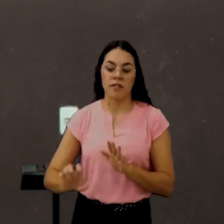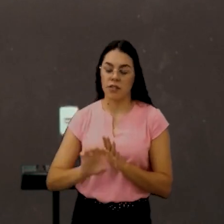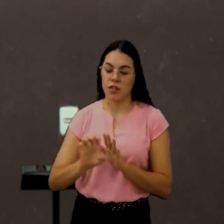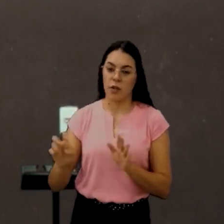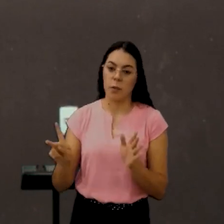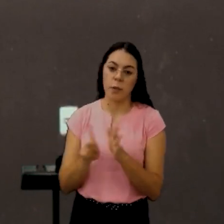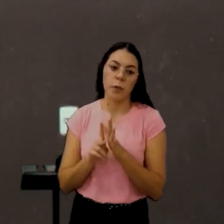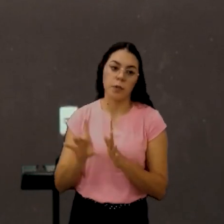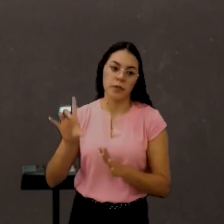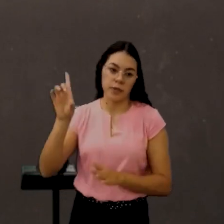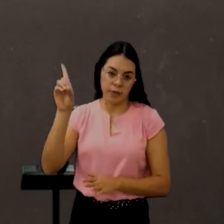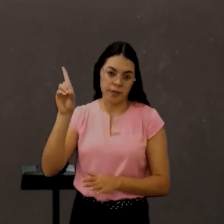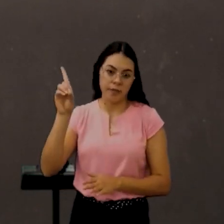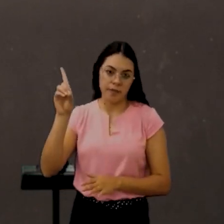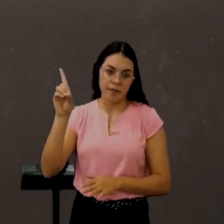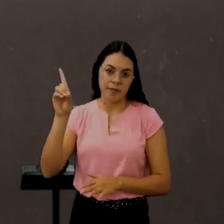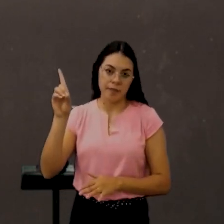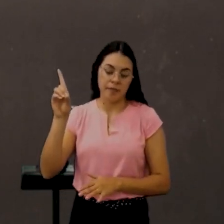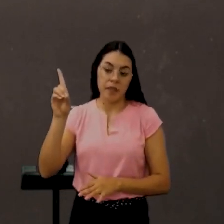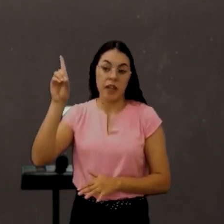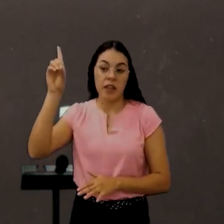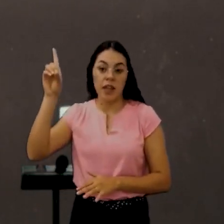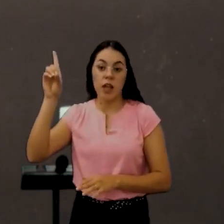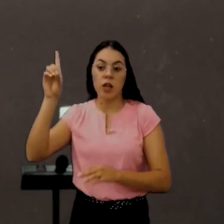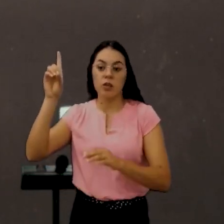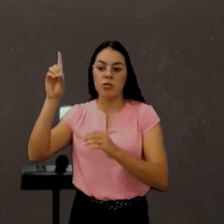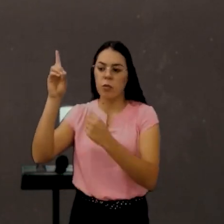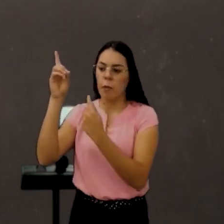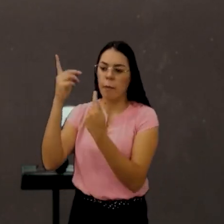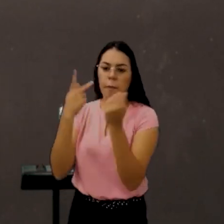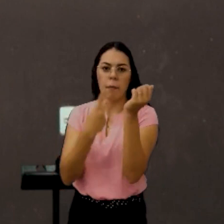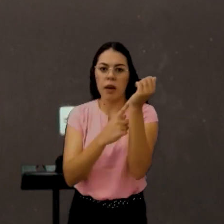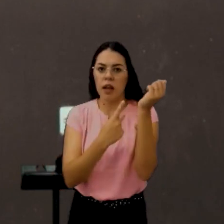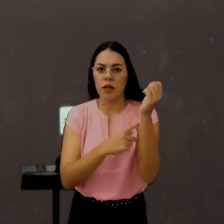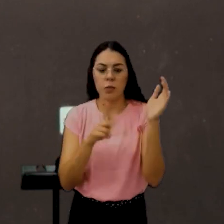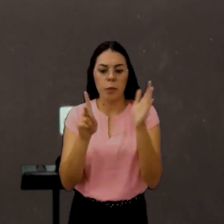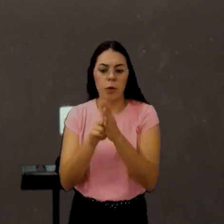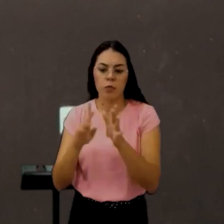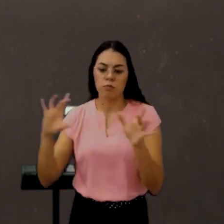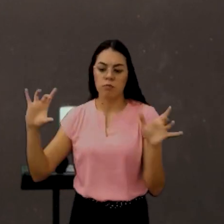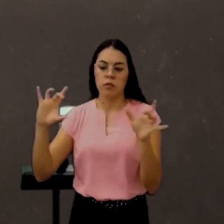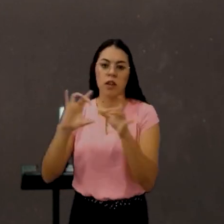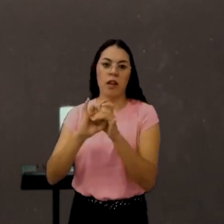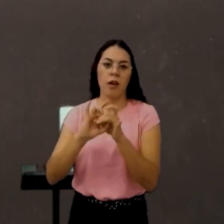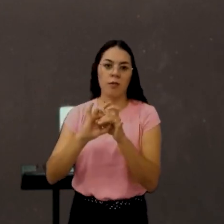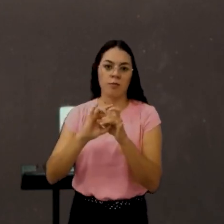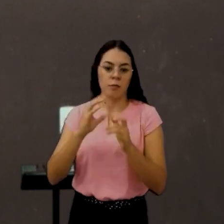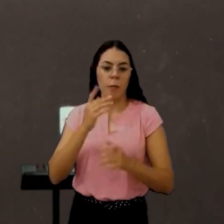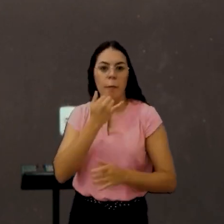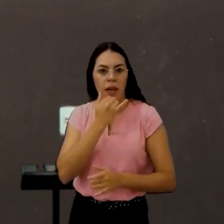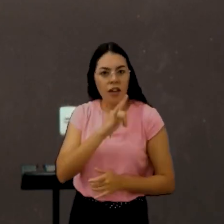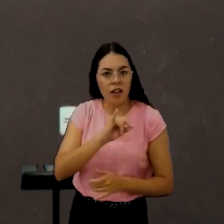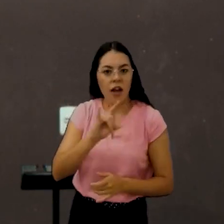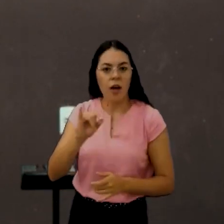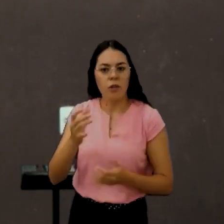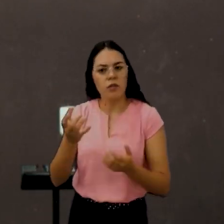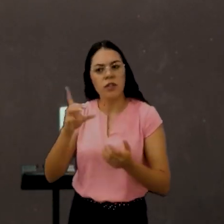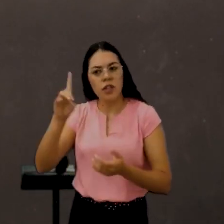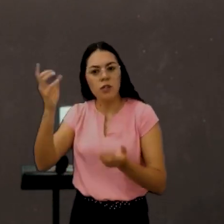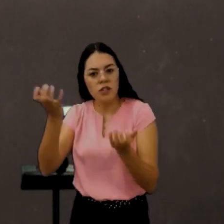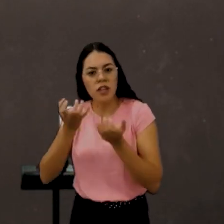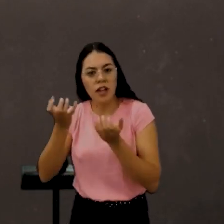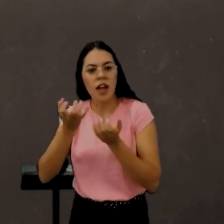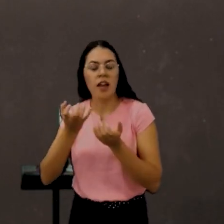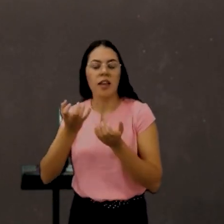Cristo. Deus providenciou o caminho da reconciliação. Ele quer se reconciliar